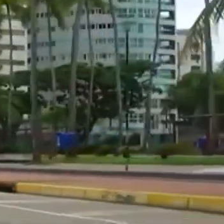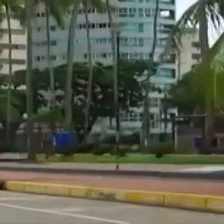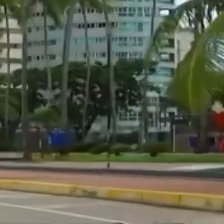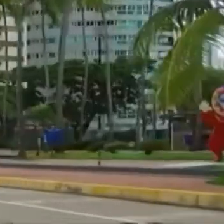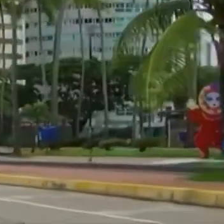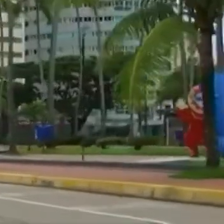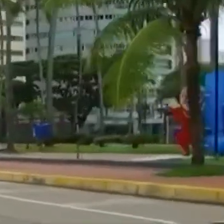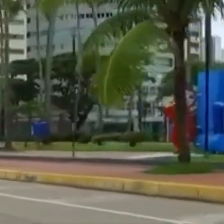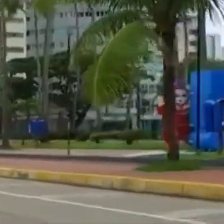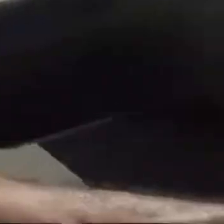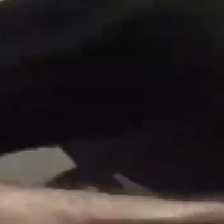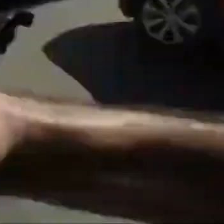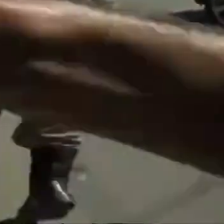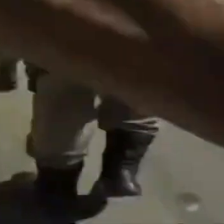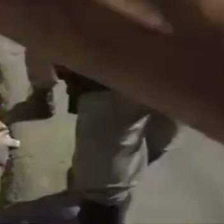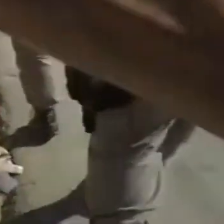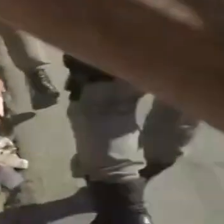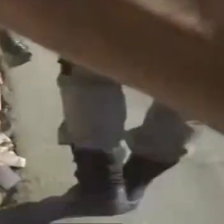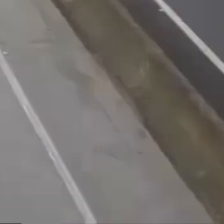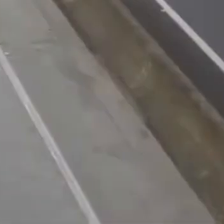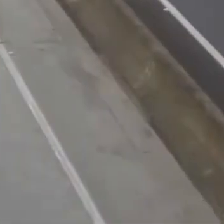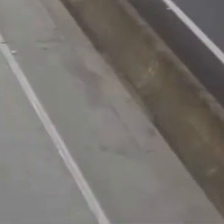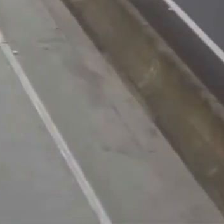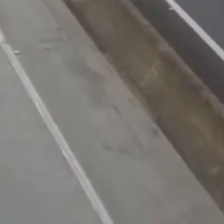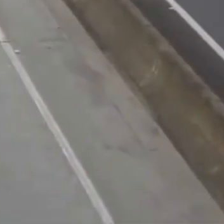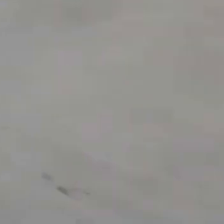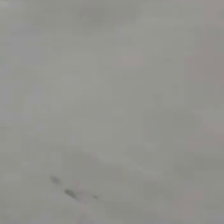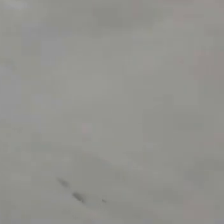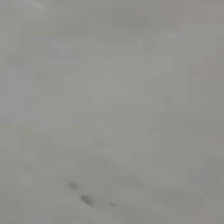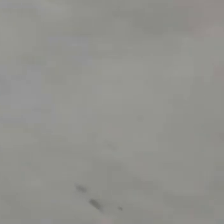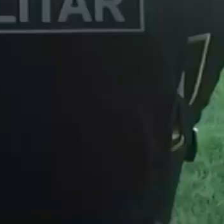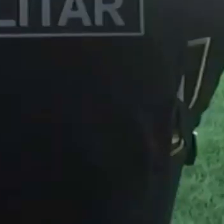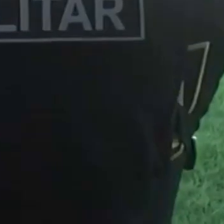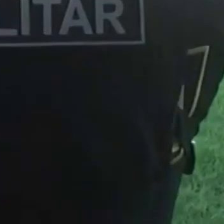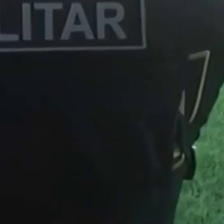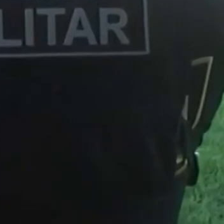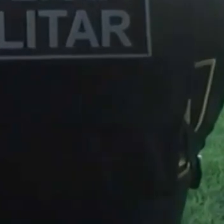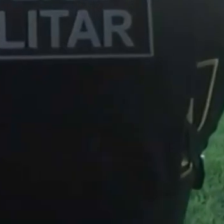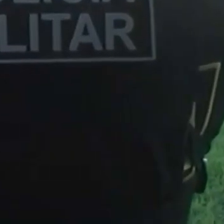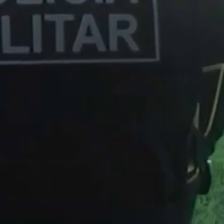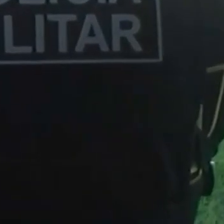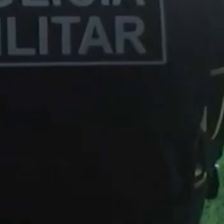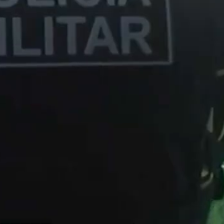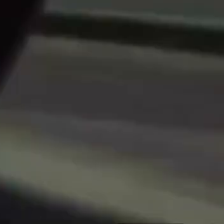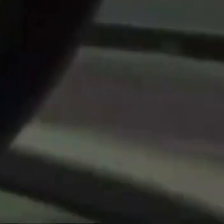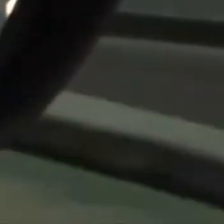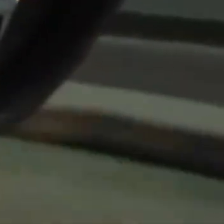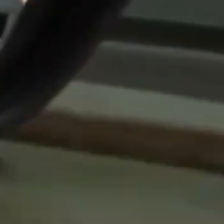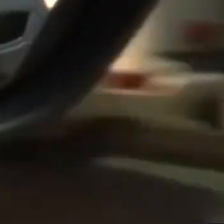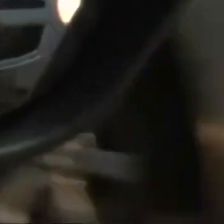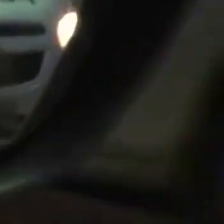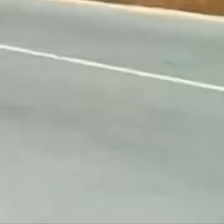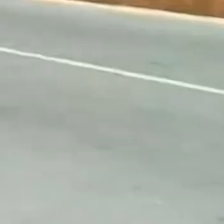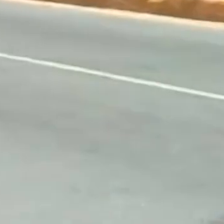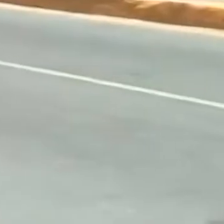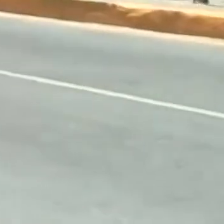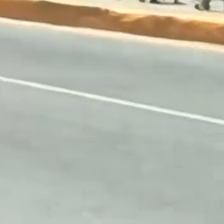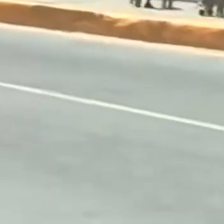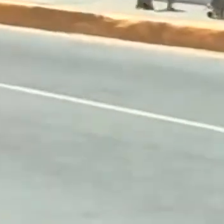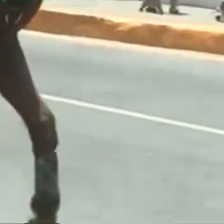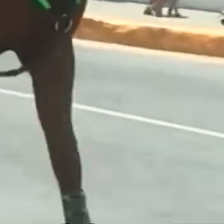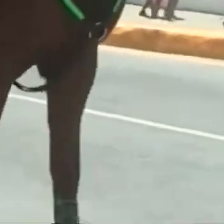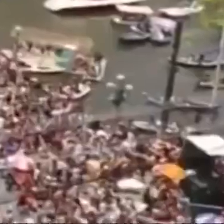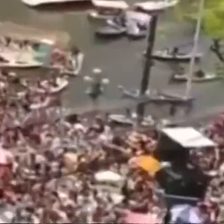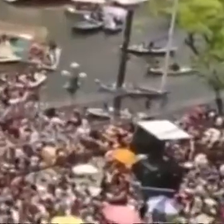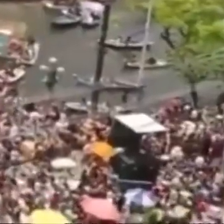unidades especializadas nos becos, nas estradas, nas praças esportivas, nas ruas,